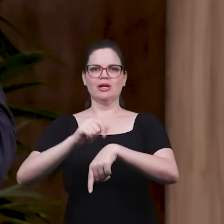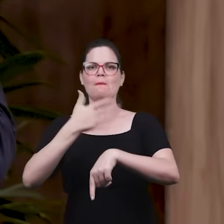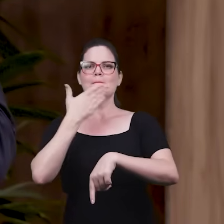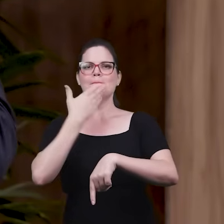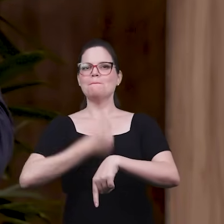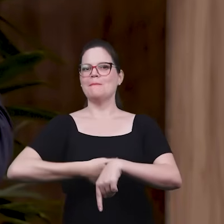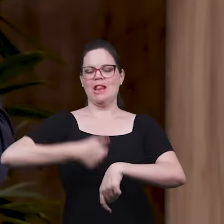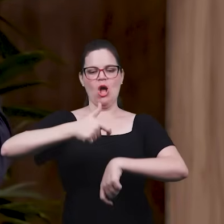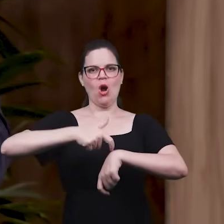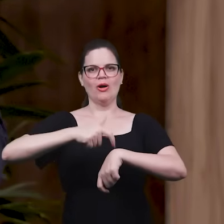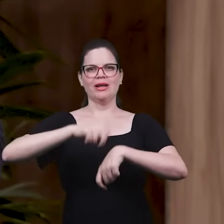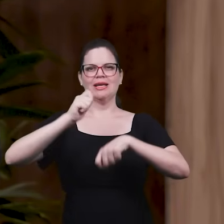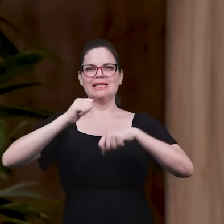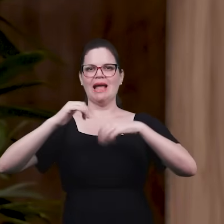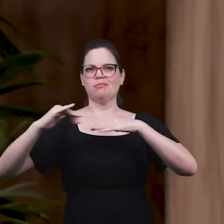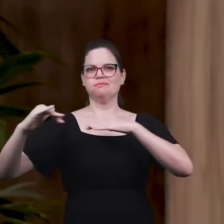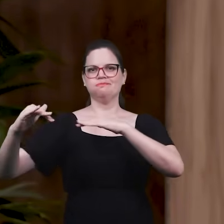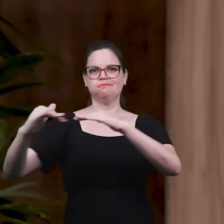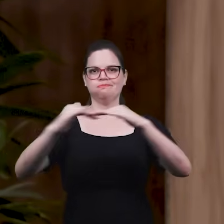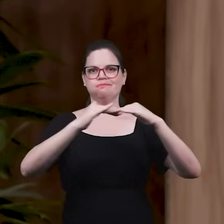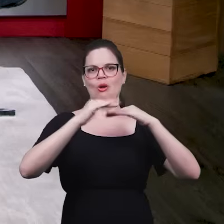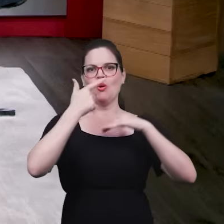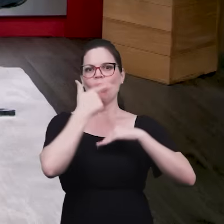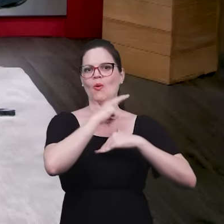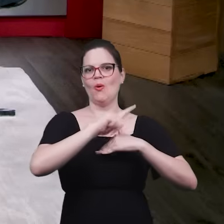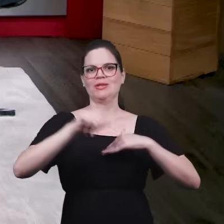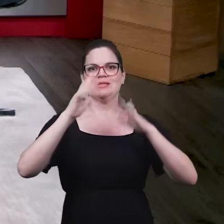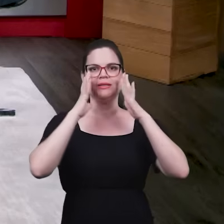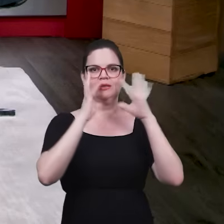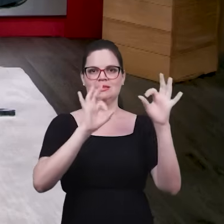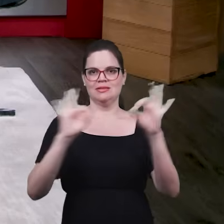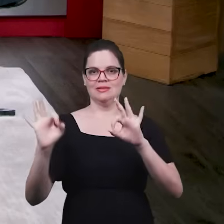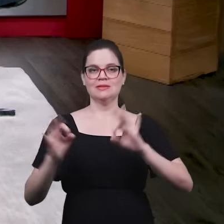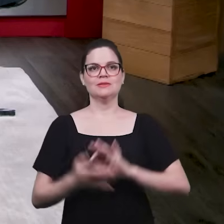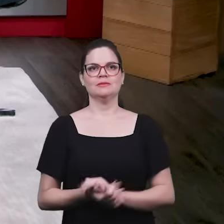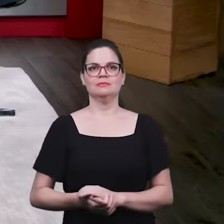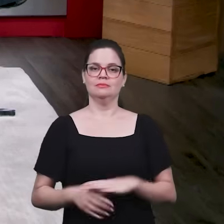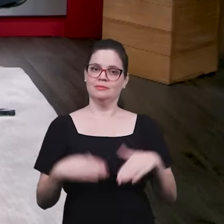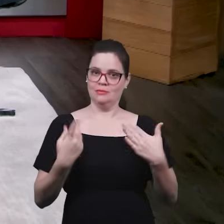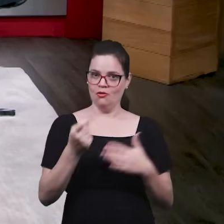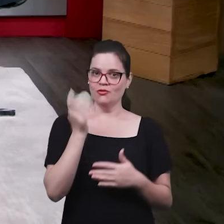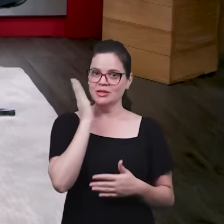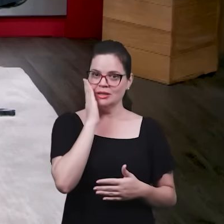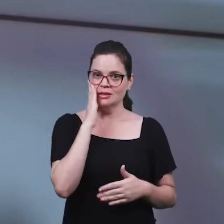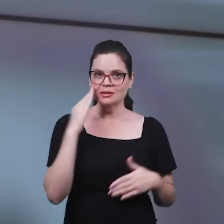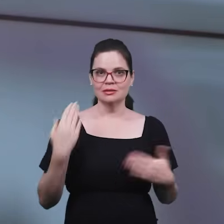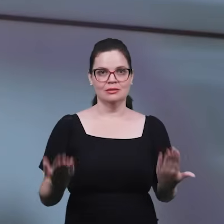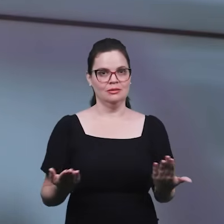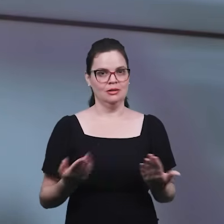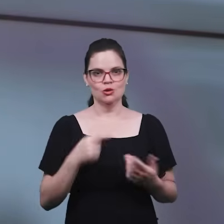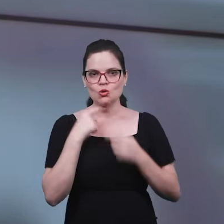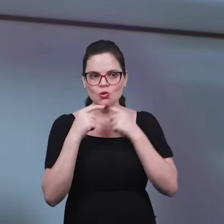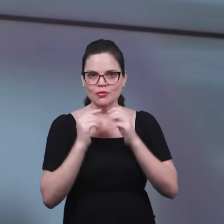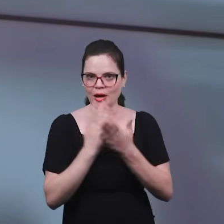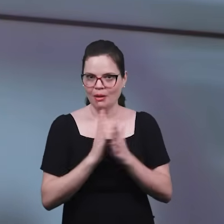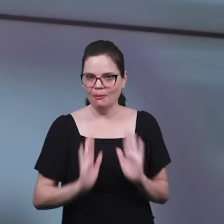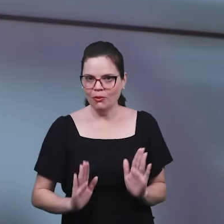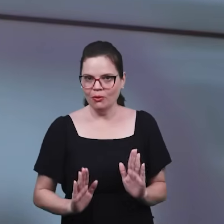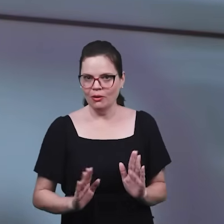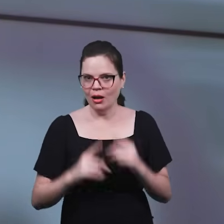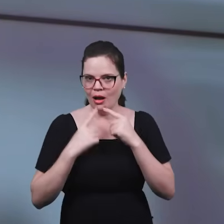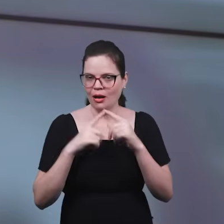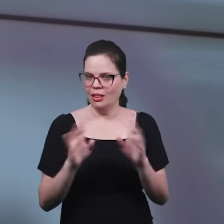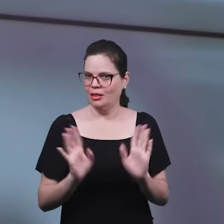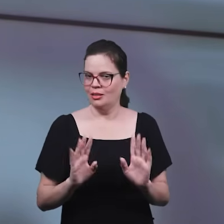que nós consigamos alcançar todo mundo. Glória a Deus. Então, você que nos assiste, não temos mais essa dúvida, né,